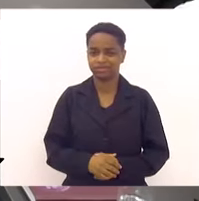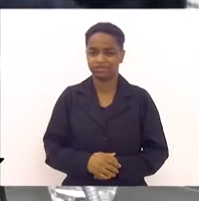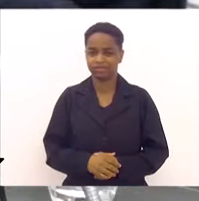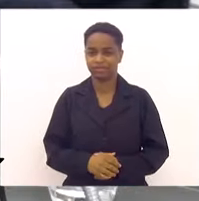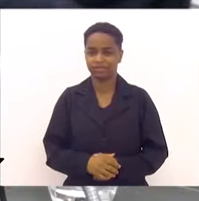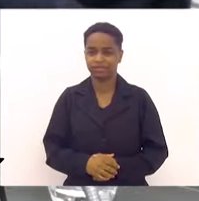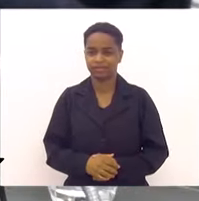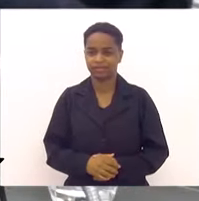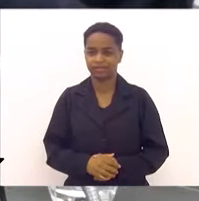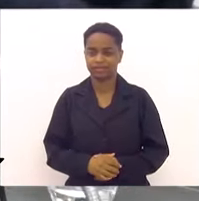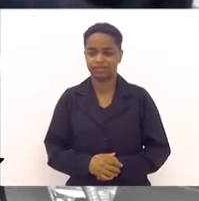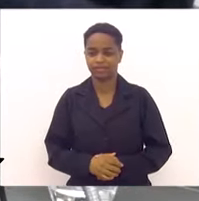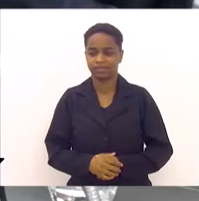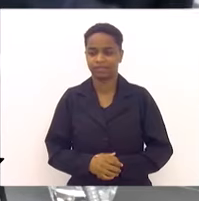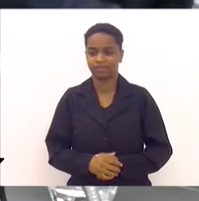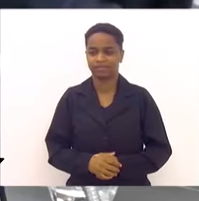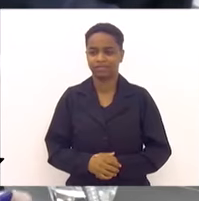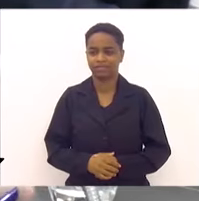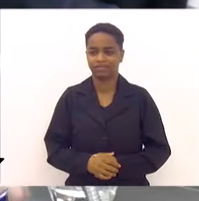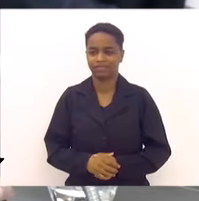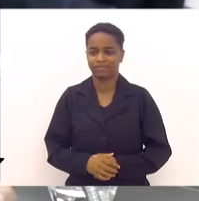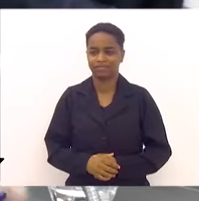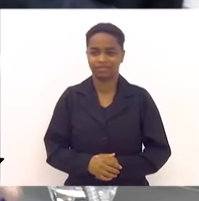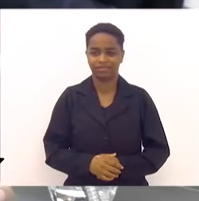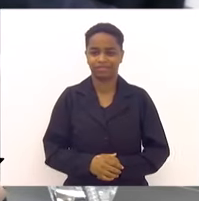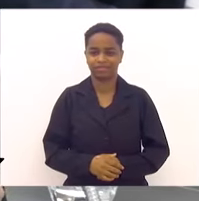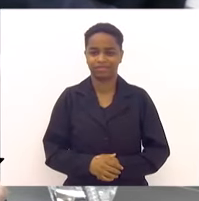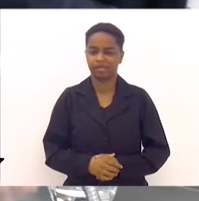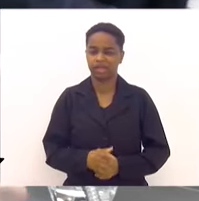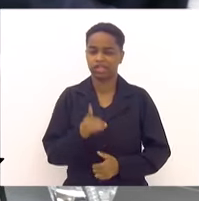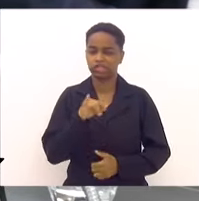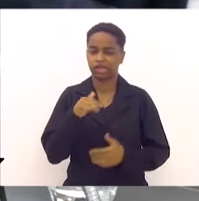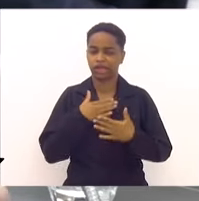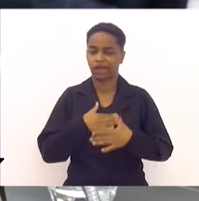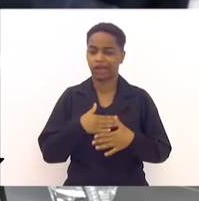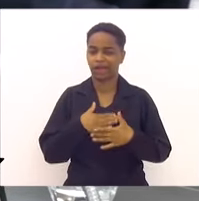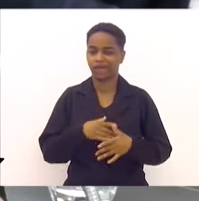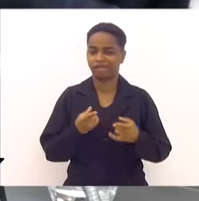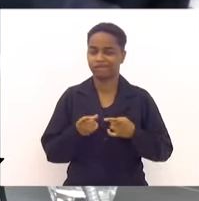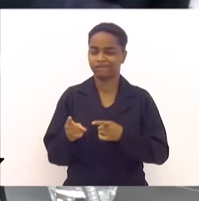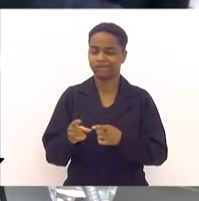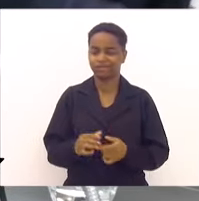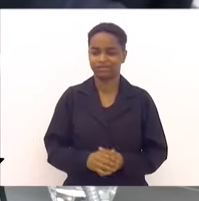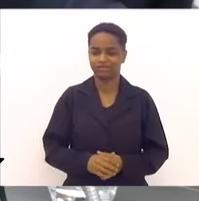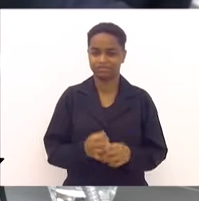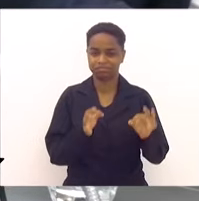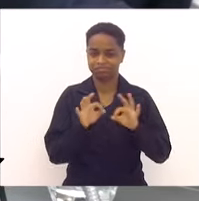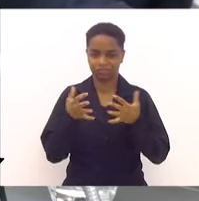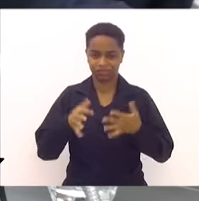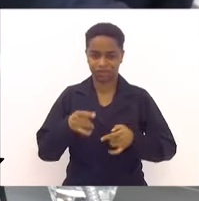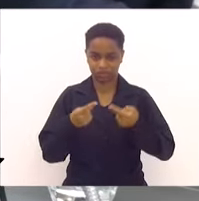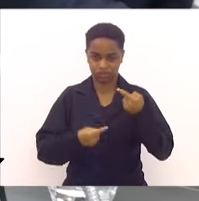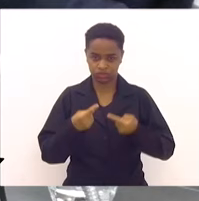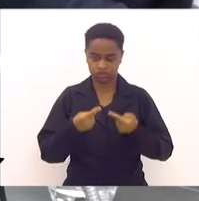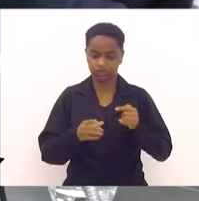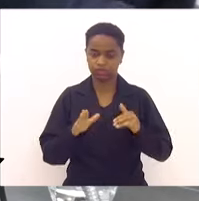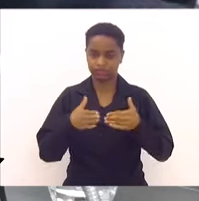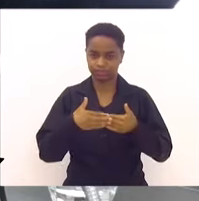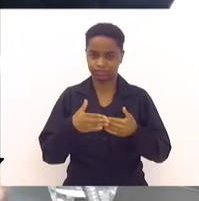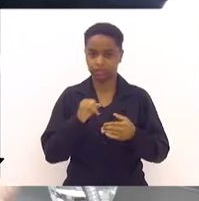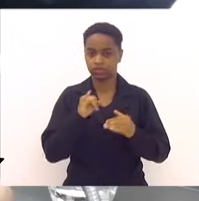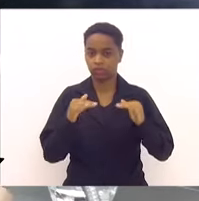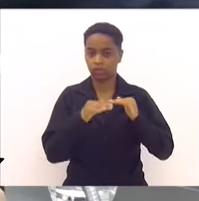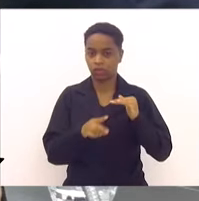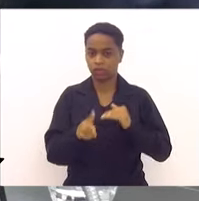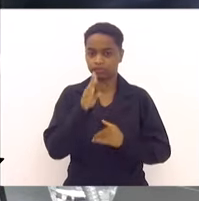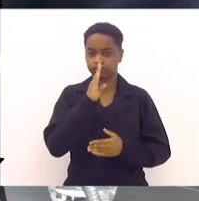Bem, em discussão. Vai ser um dia calmo. Não há vez que queira discutir. Encerrada a discussão. Os senhores que